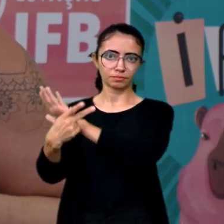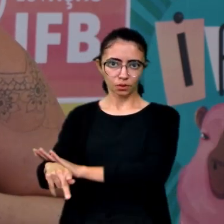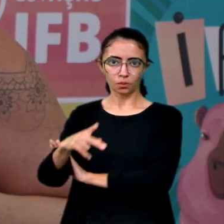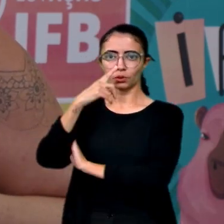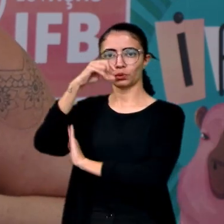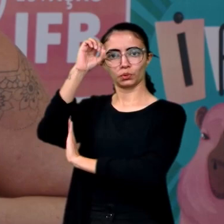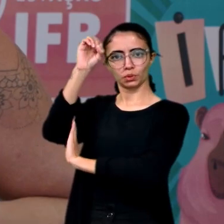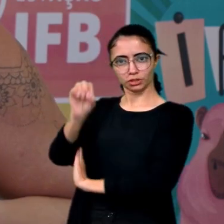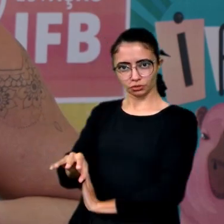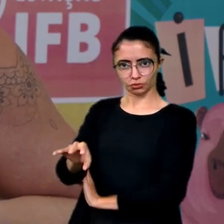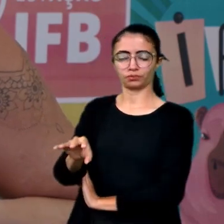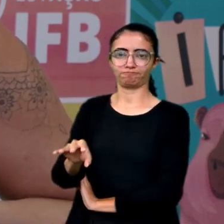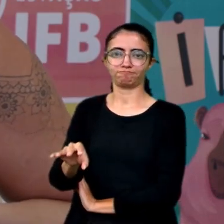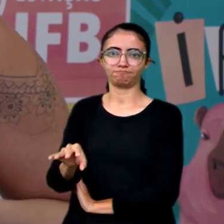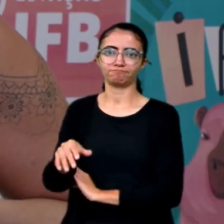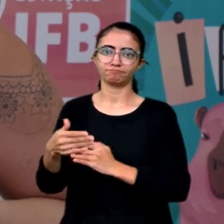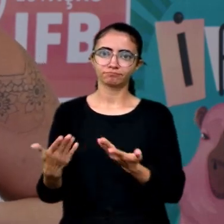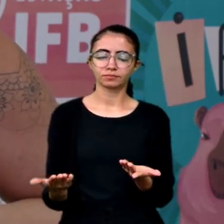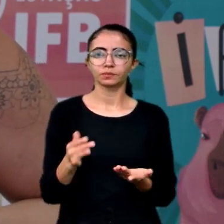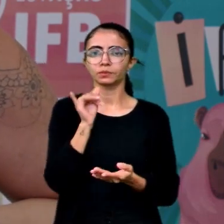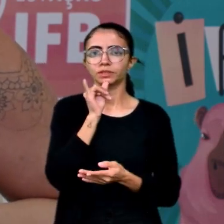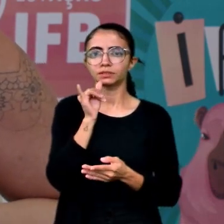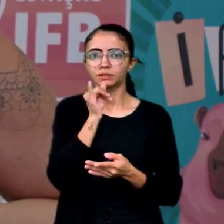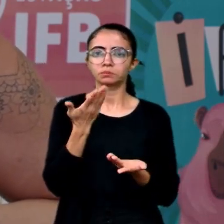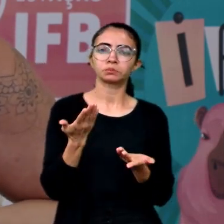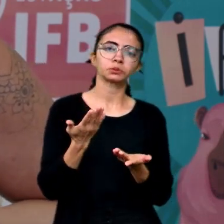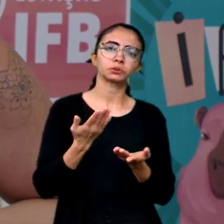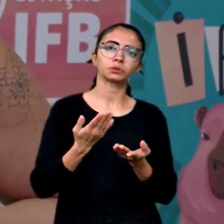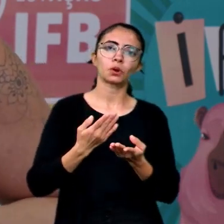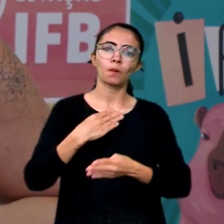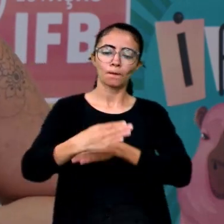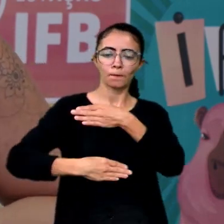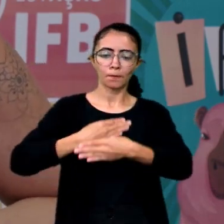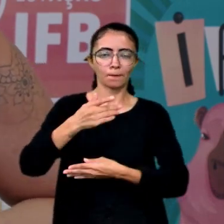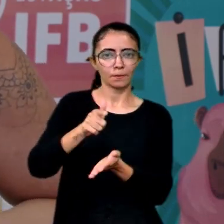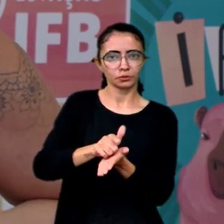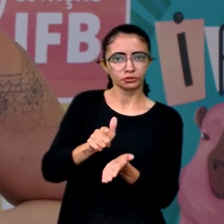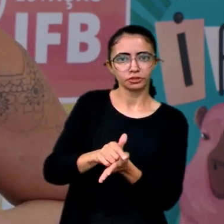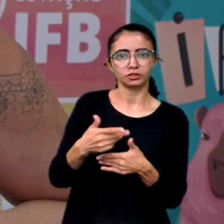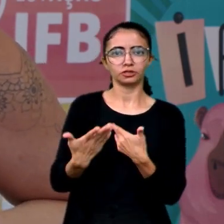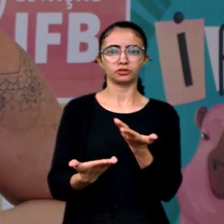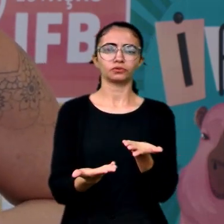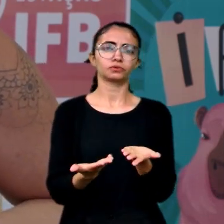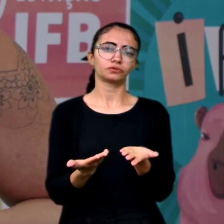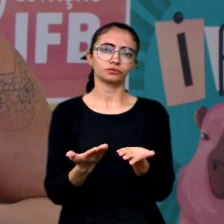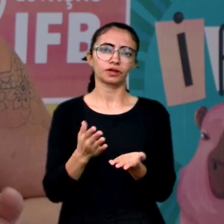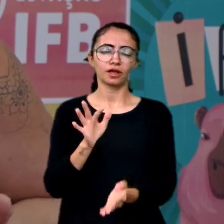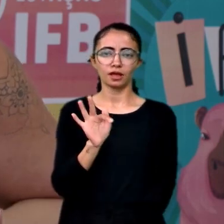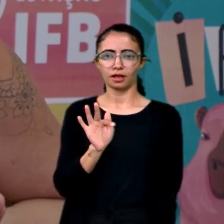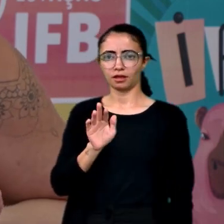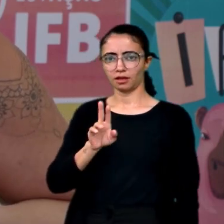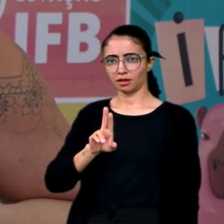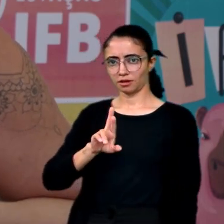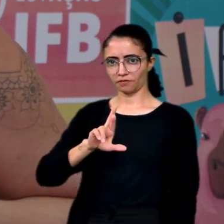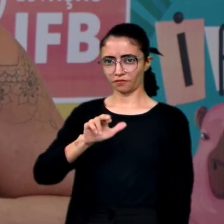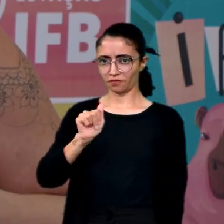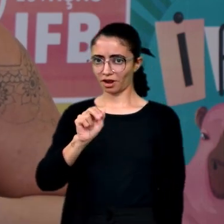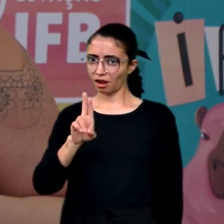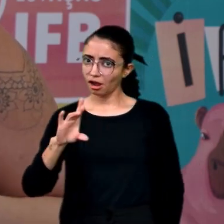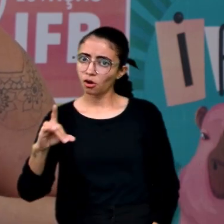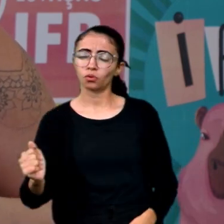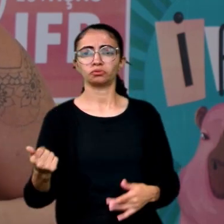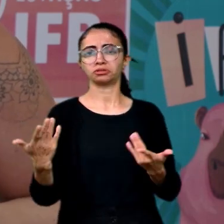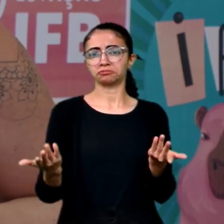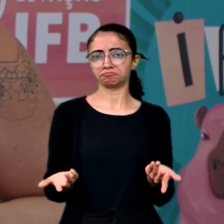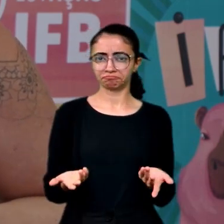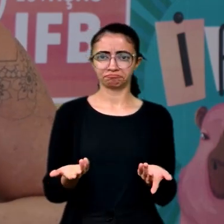lixo? É um papel higiênico, é a fralda, é o preservativo, é um fio dental. Então,